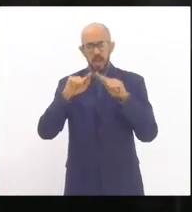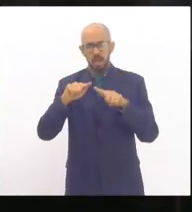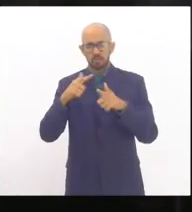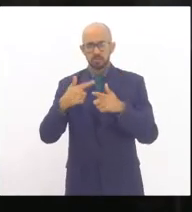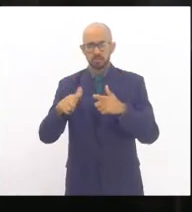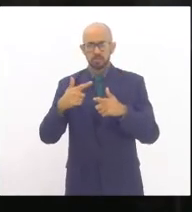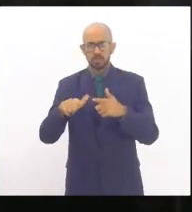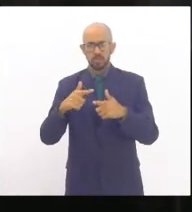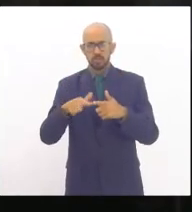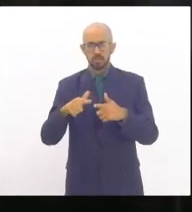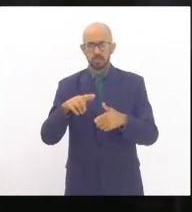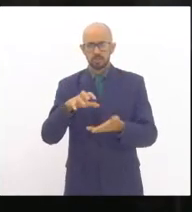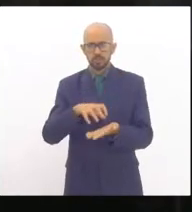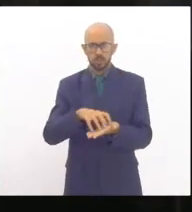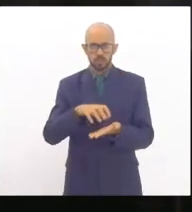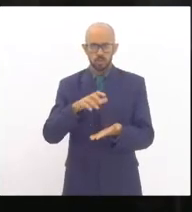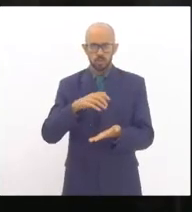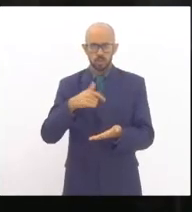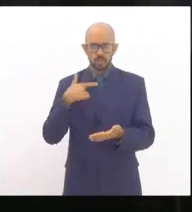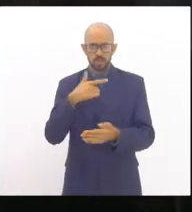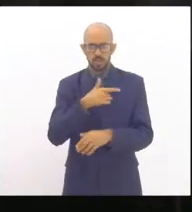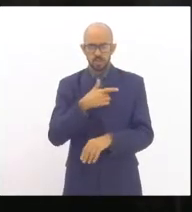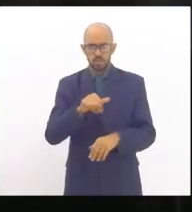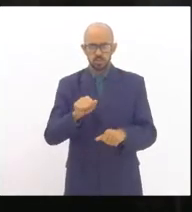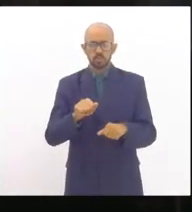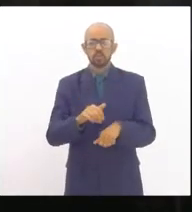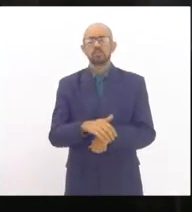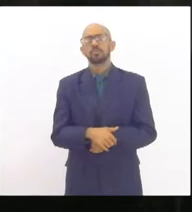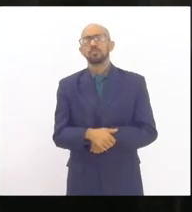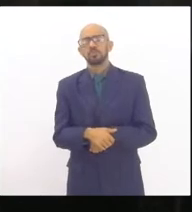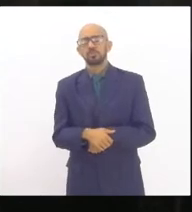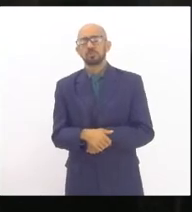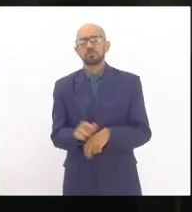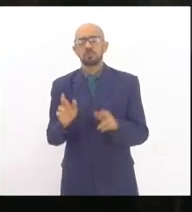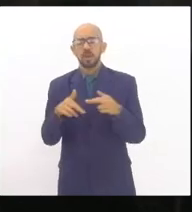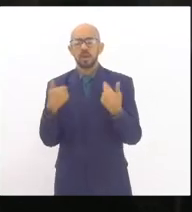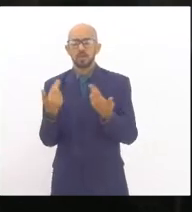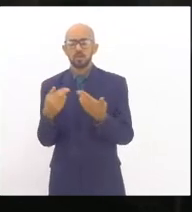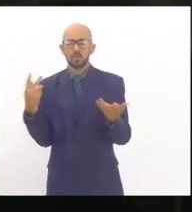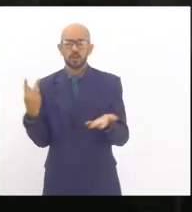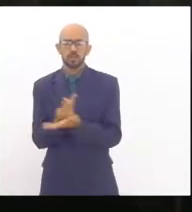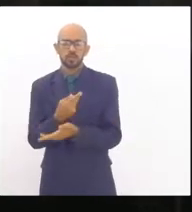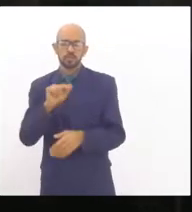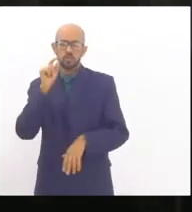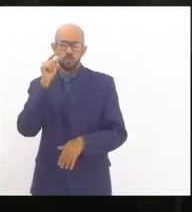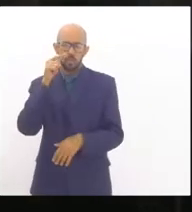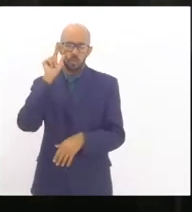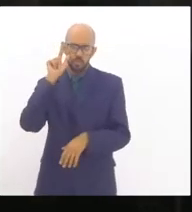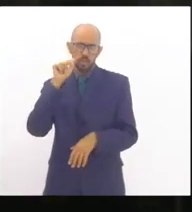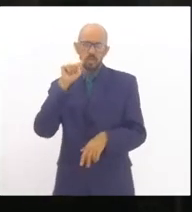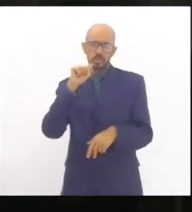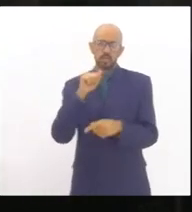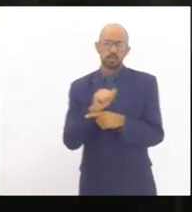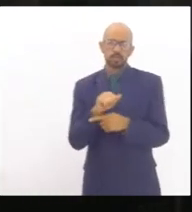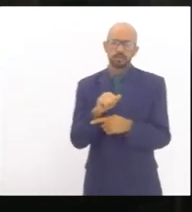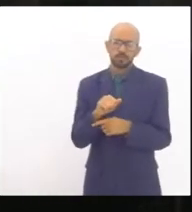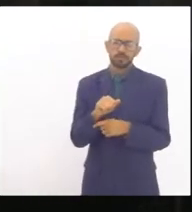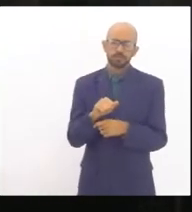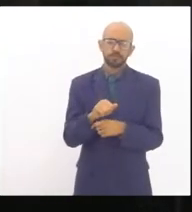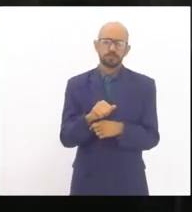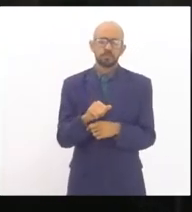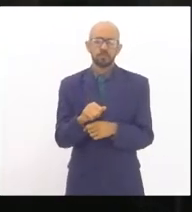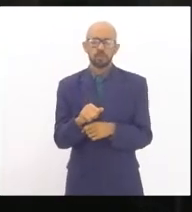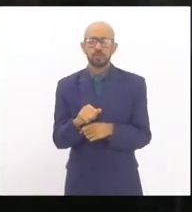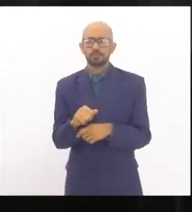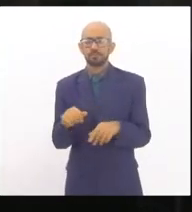na área da saúde vinculada a tuberculose é uma reunião ocorrida no dia de ontem fez não só